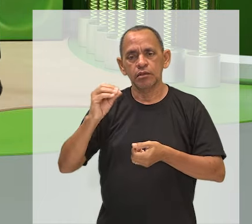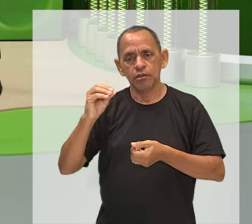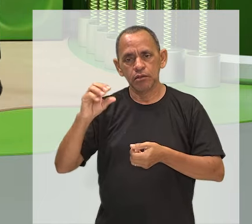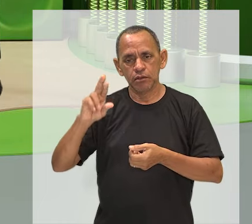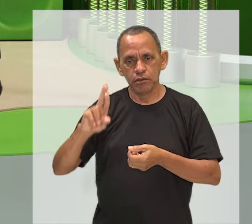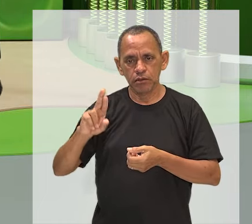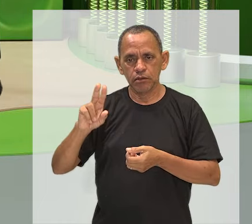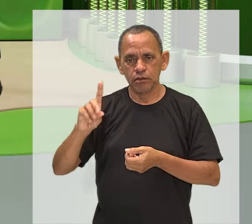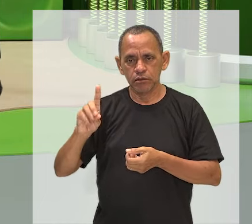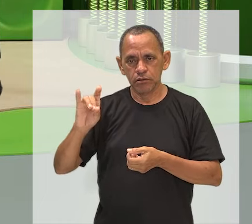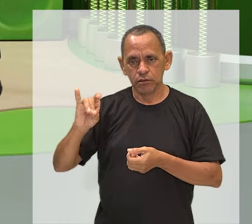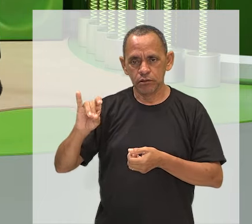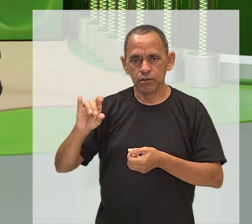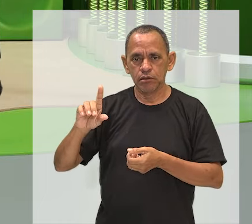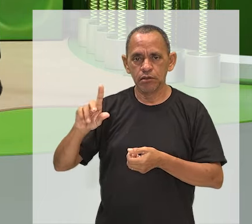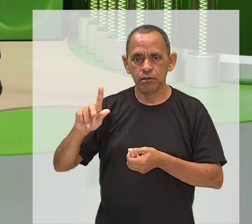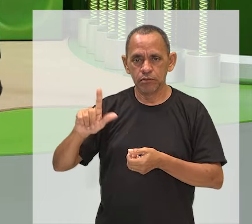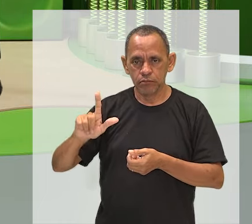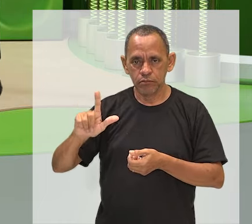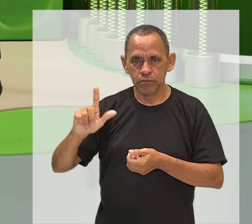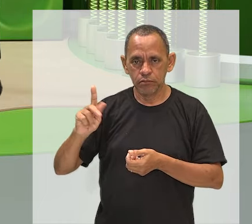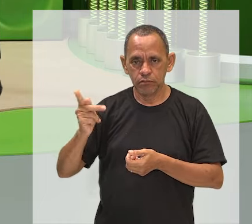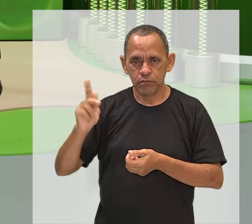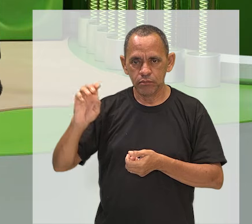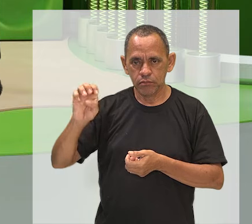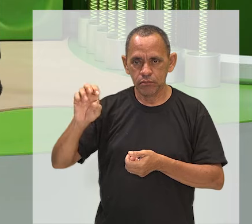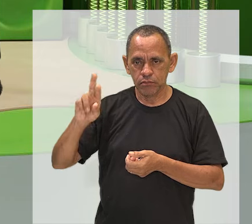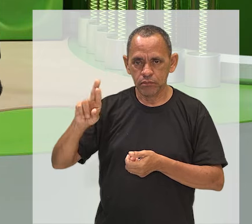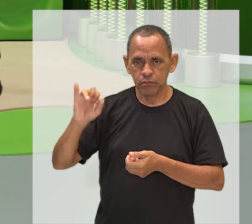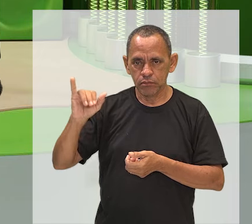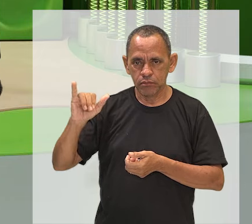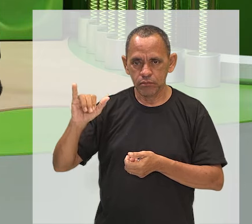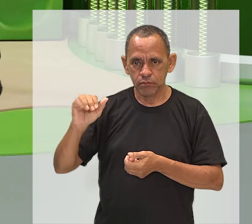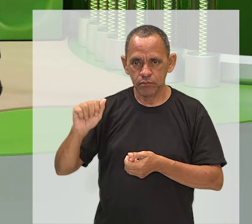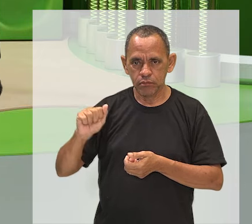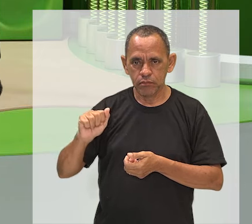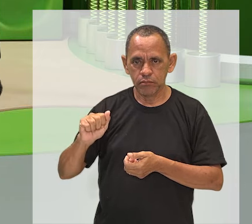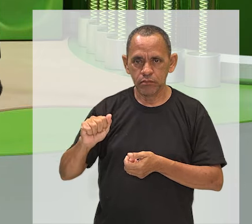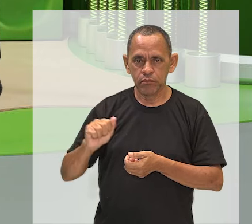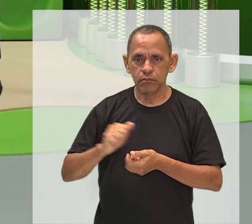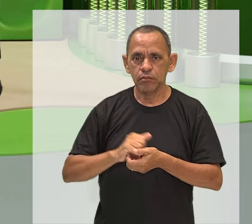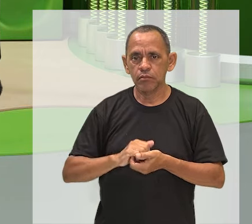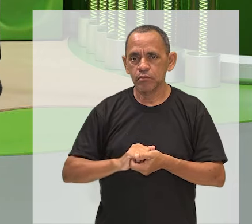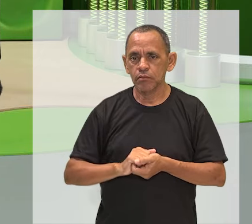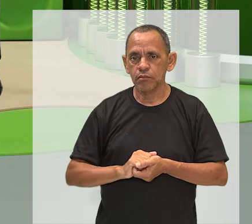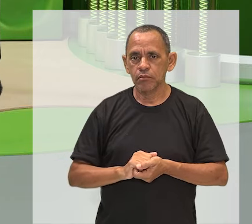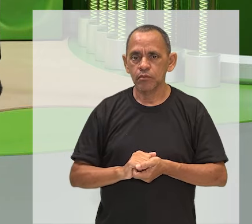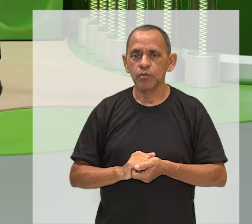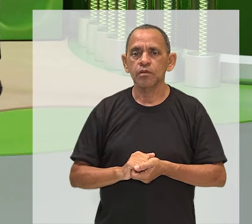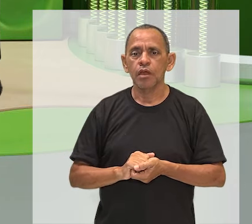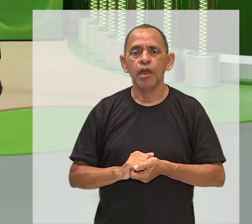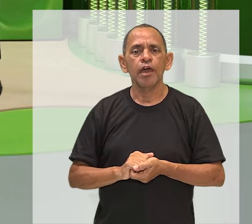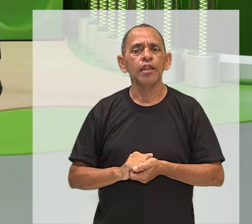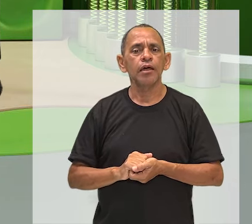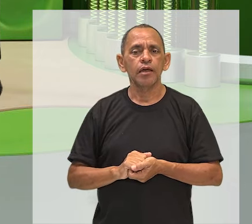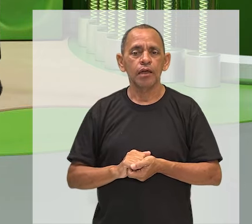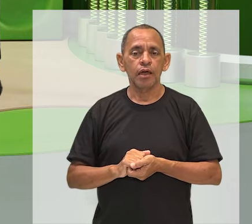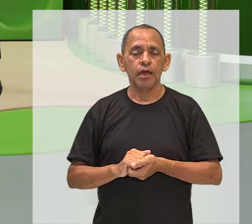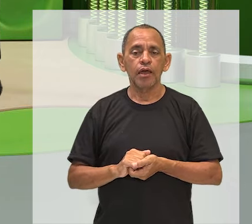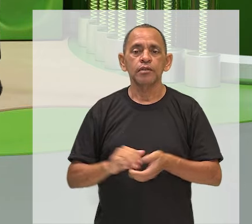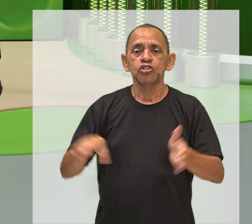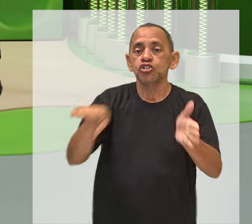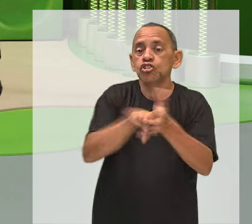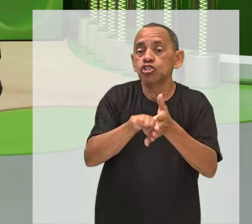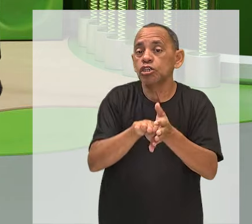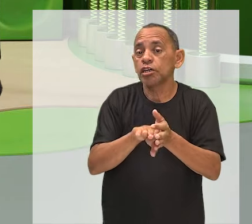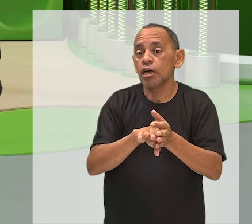gente citou aí, né? E aí essa umidade, pessoal, ela vai atingir ainda, em parte, né, a região